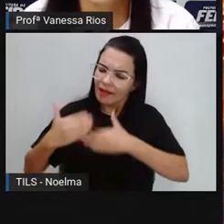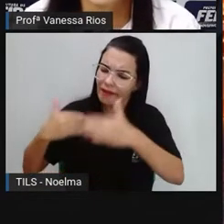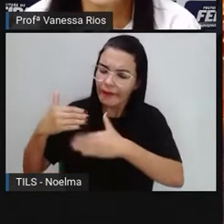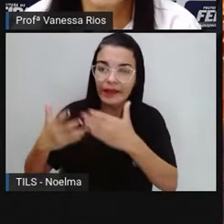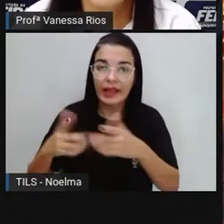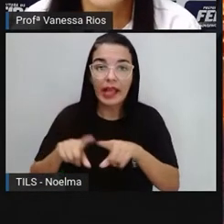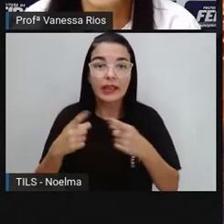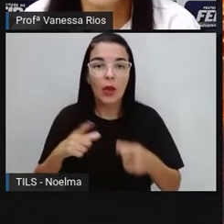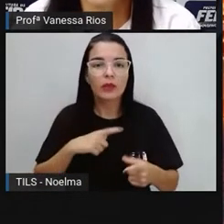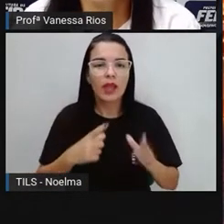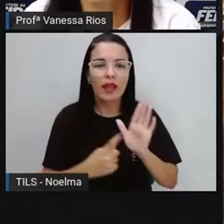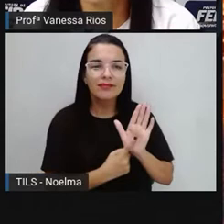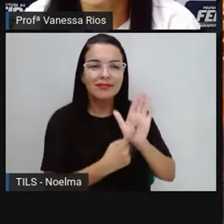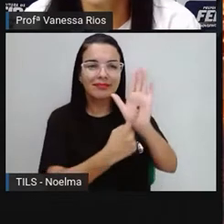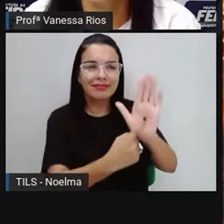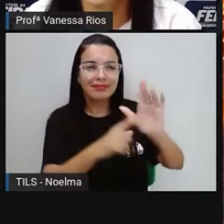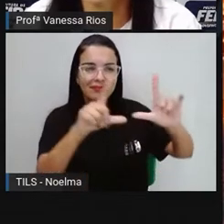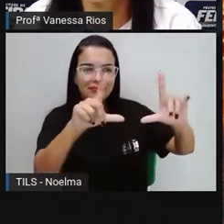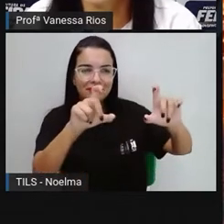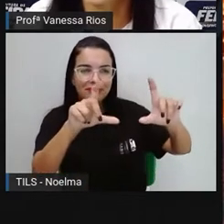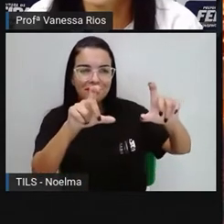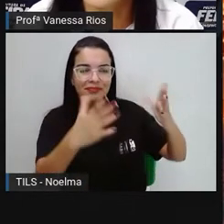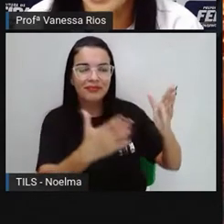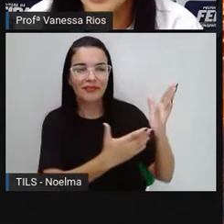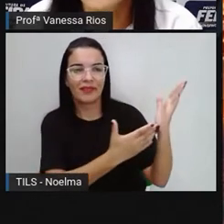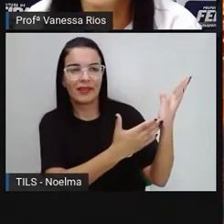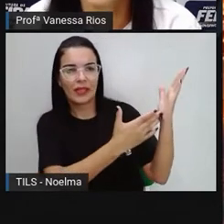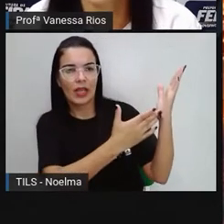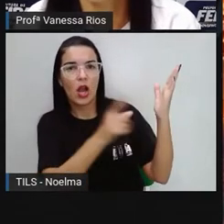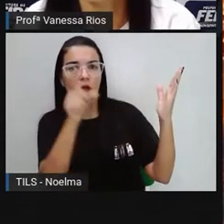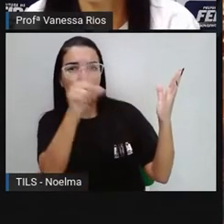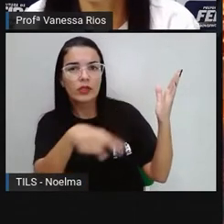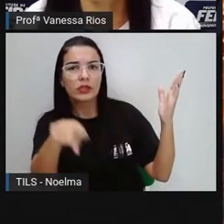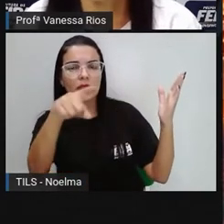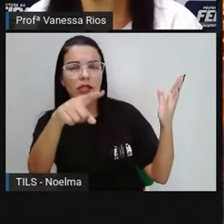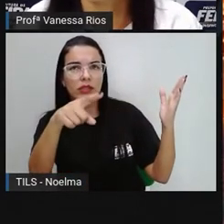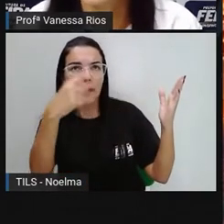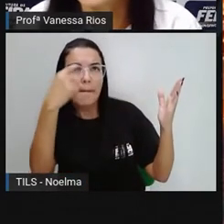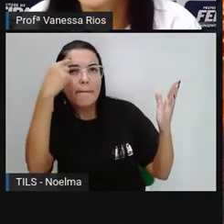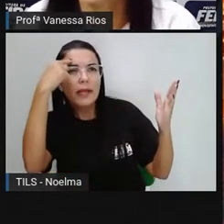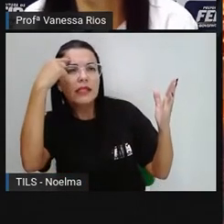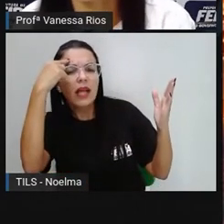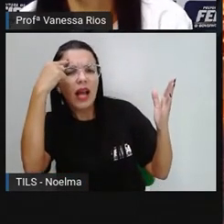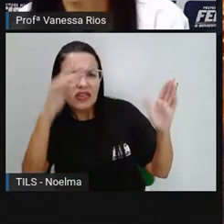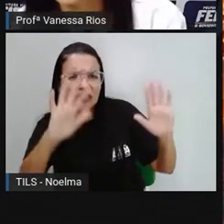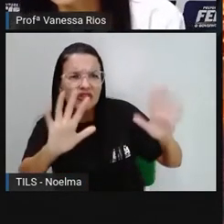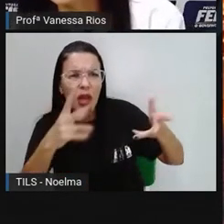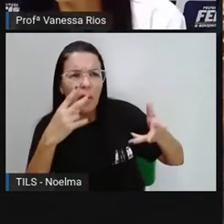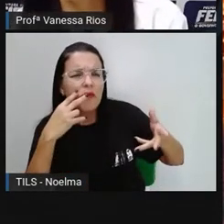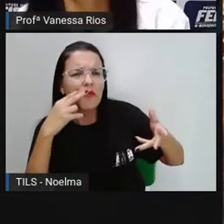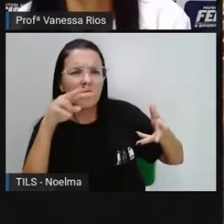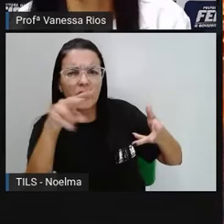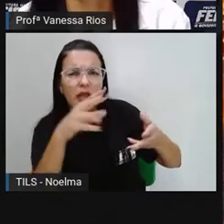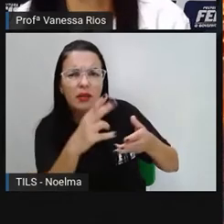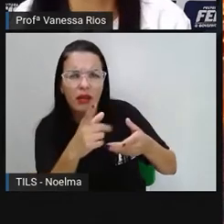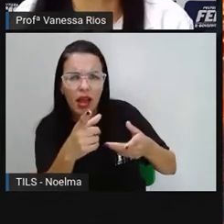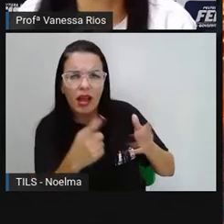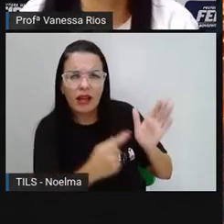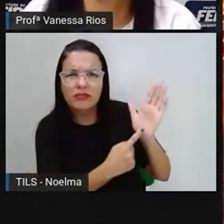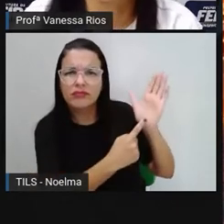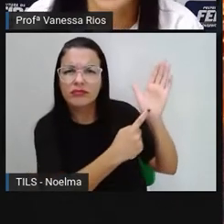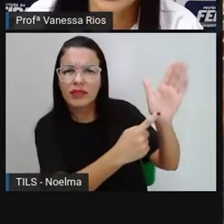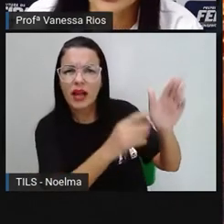Pró traz essa imagem para que vocês já comecem a pensar, né? Se já viram esse desenho,